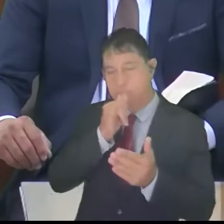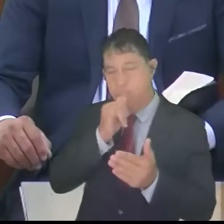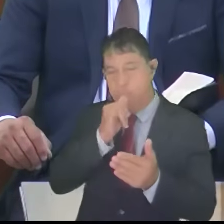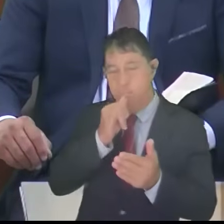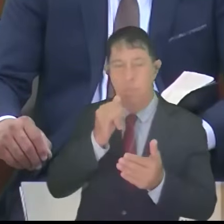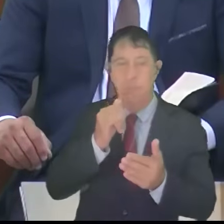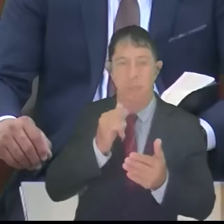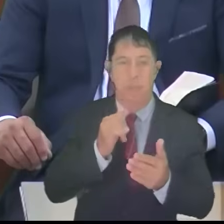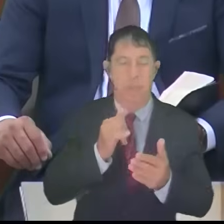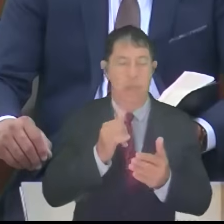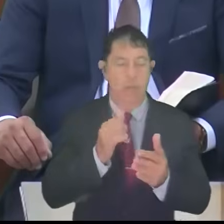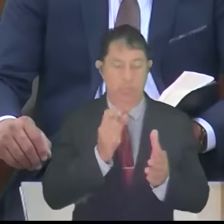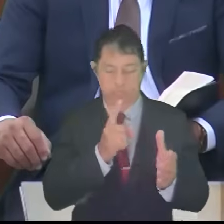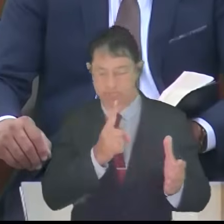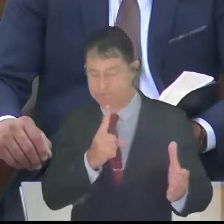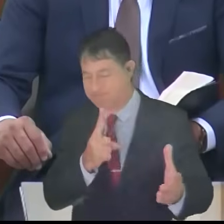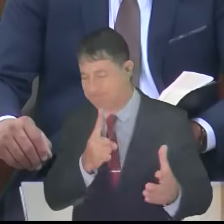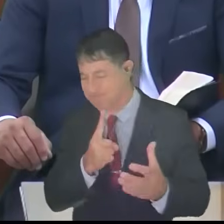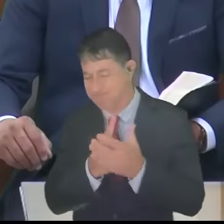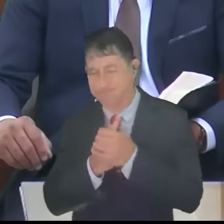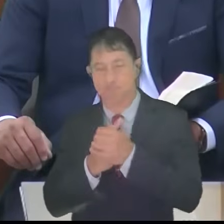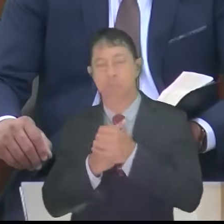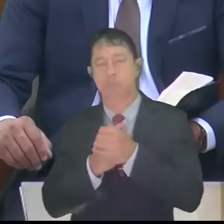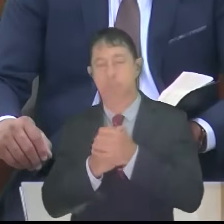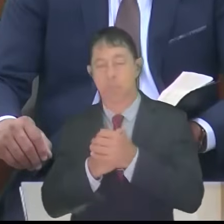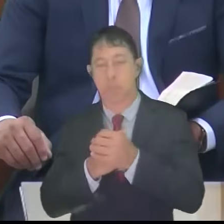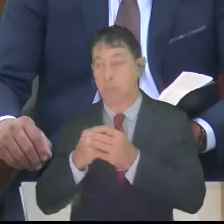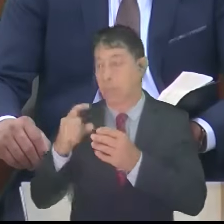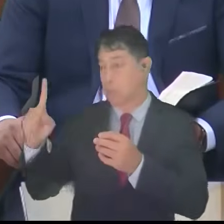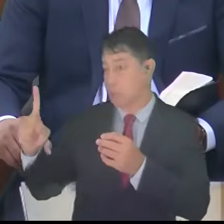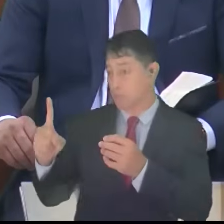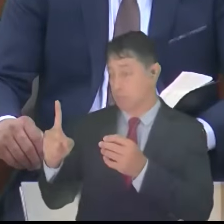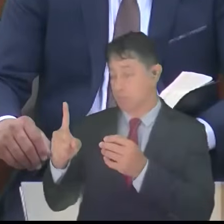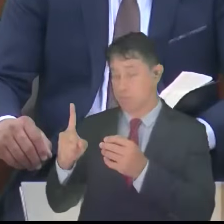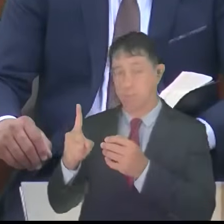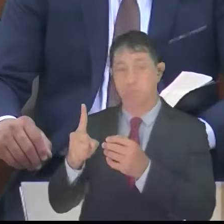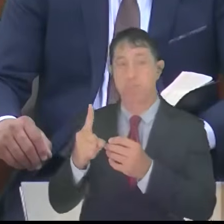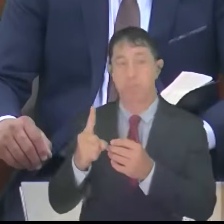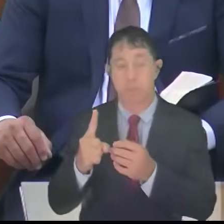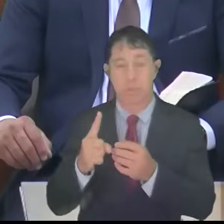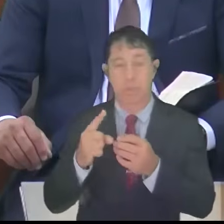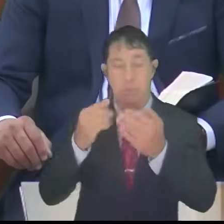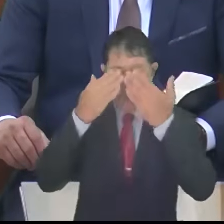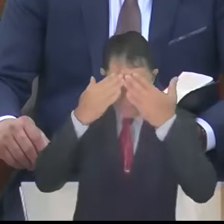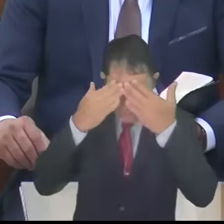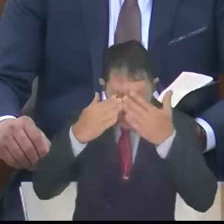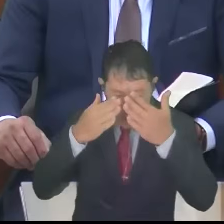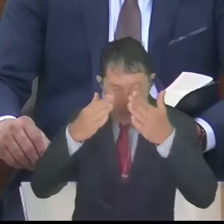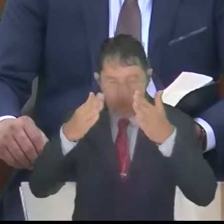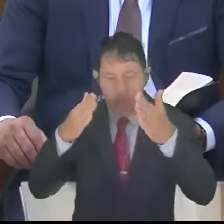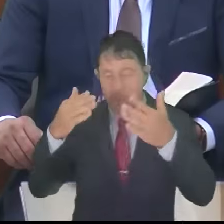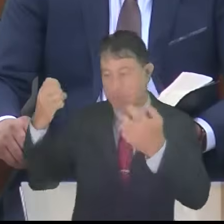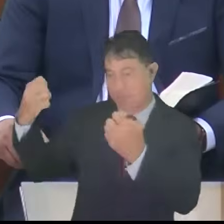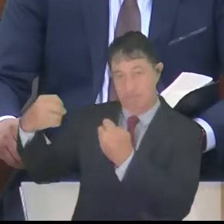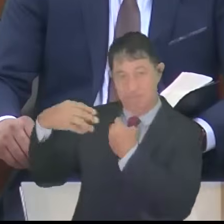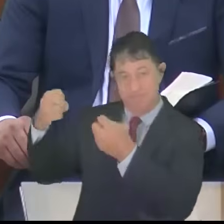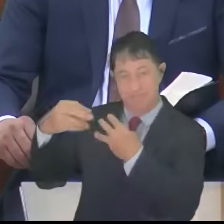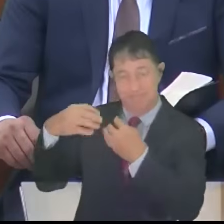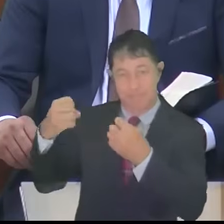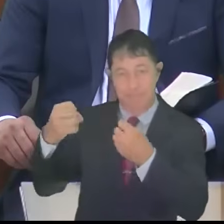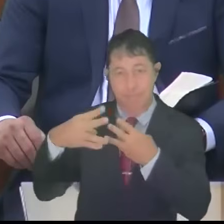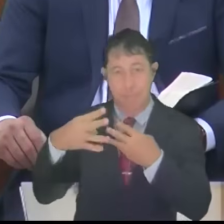vem alguém e tira aquele pano, e vem alguém e tira aquela cortina, e vem alguém e tira aquele